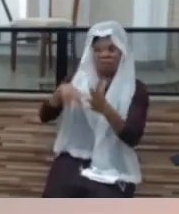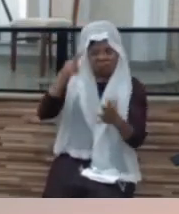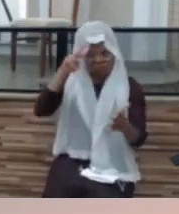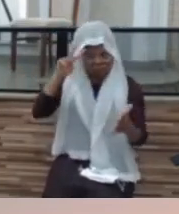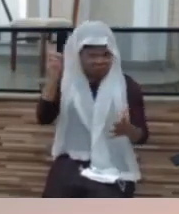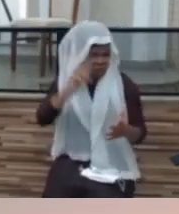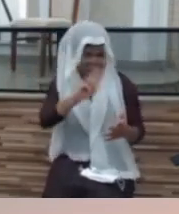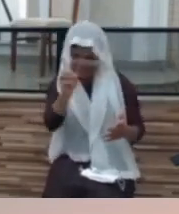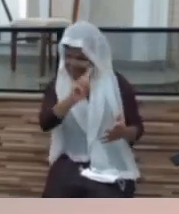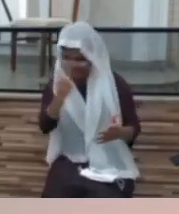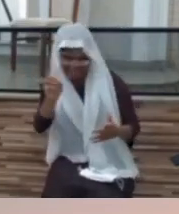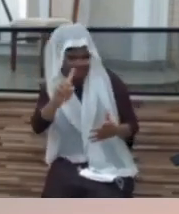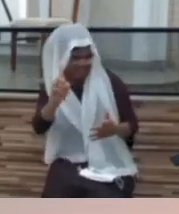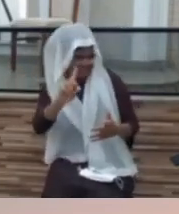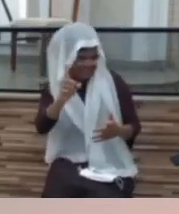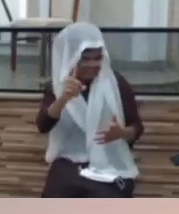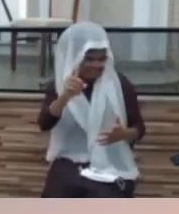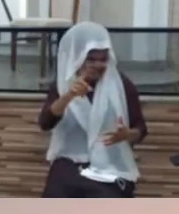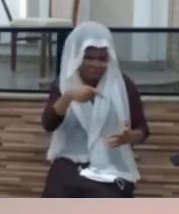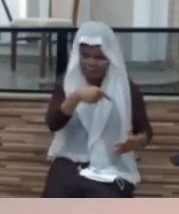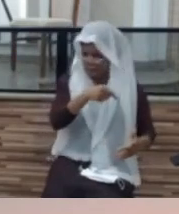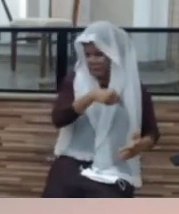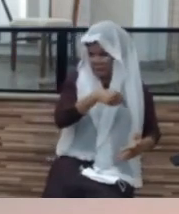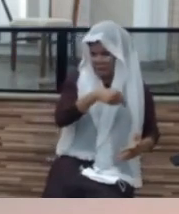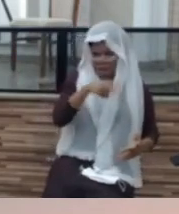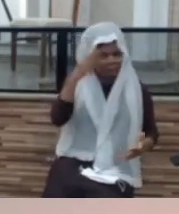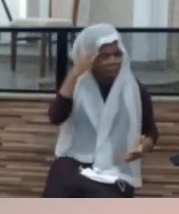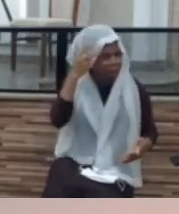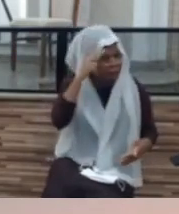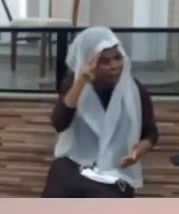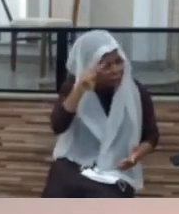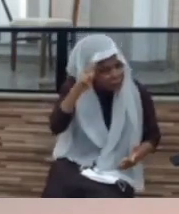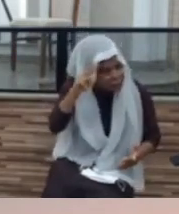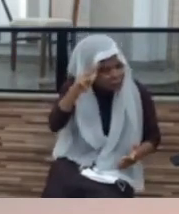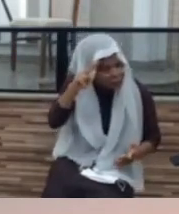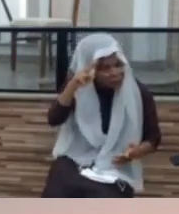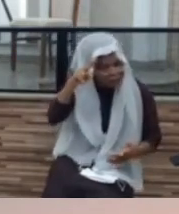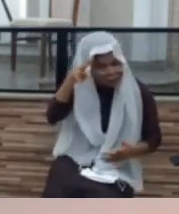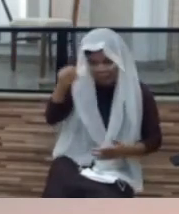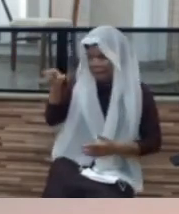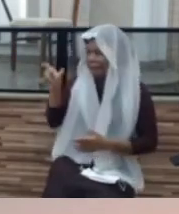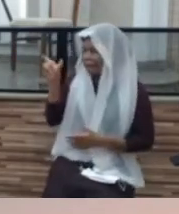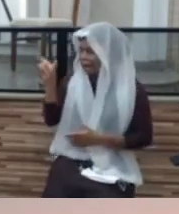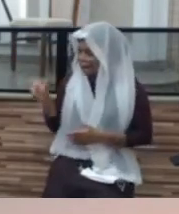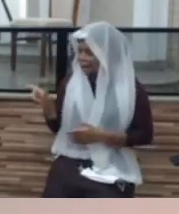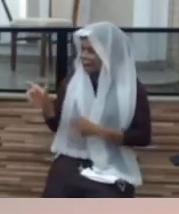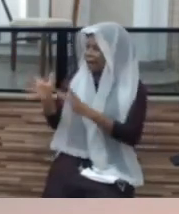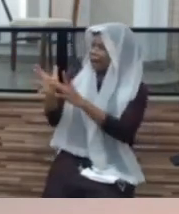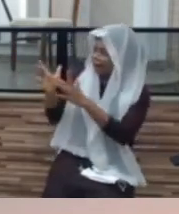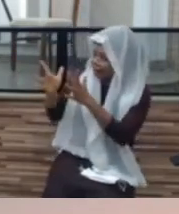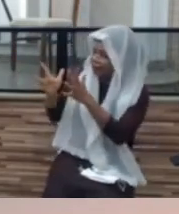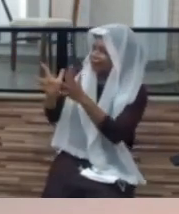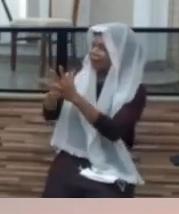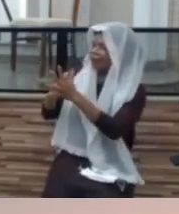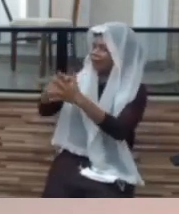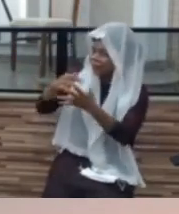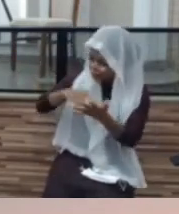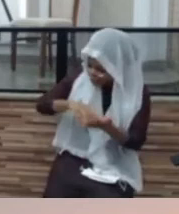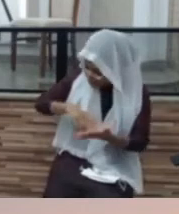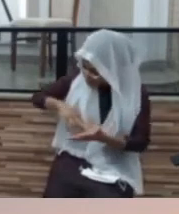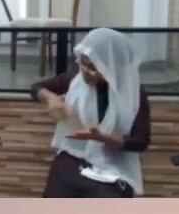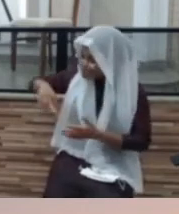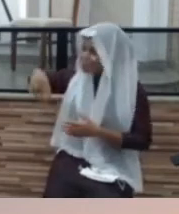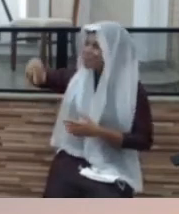ao Senhor Jesus ressuscitado, né, irmão? Por isso nós não vemos Ele, não tem uma imagem dEle, só tem o nome dEle, e nós estamos